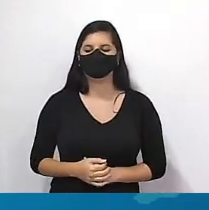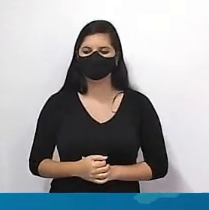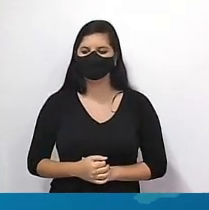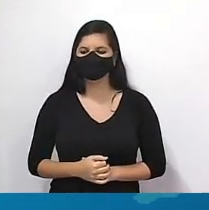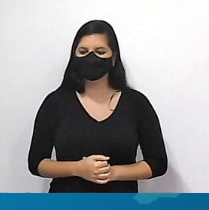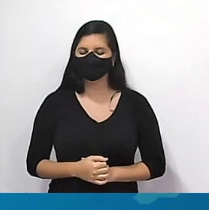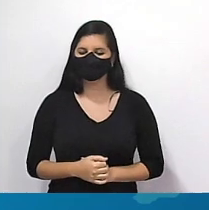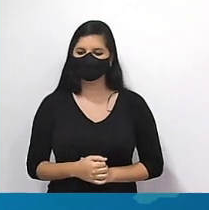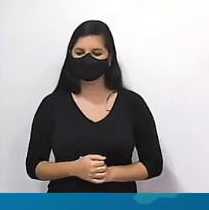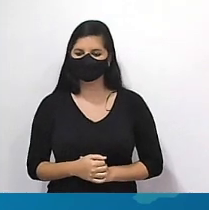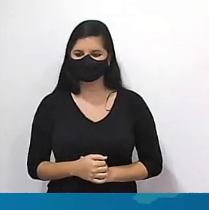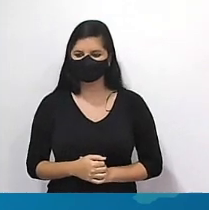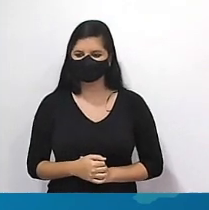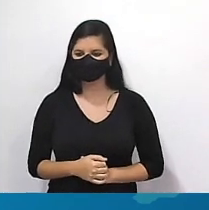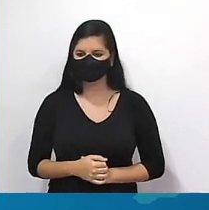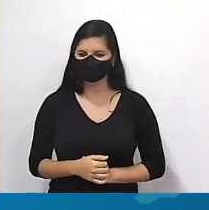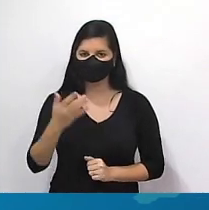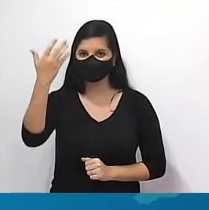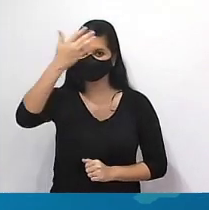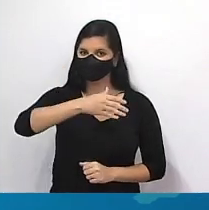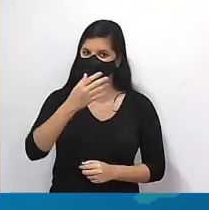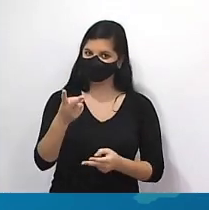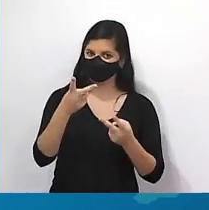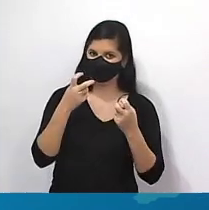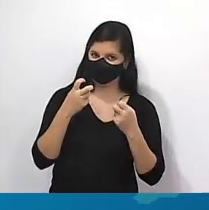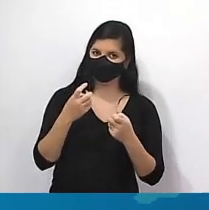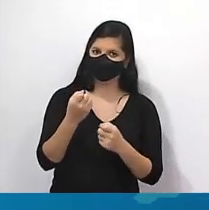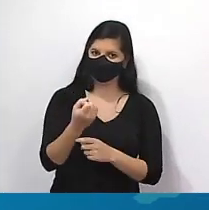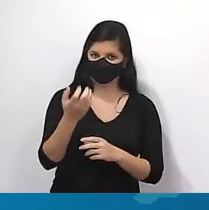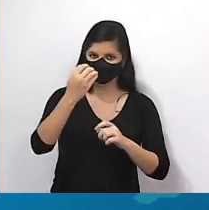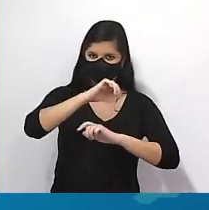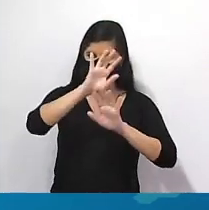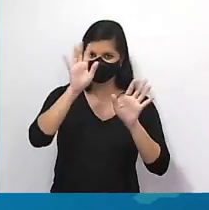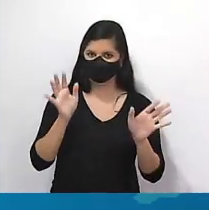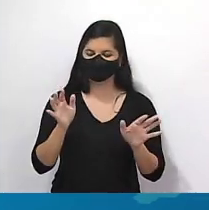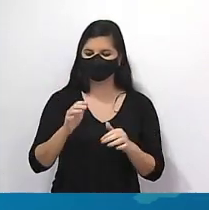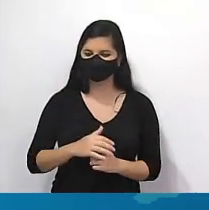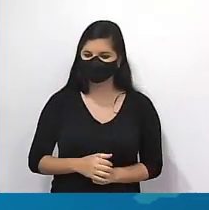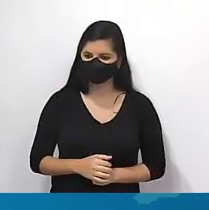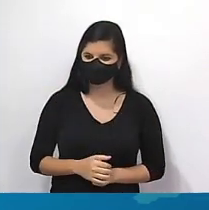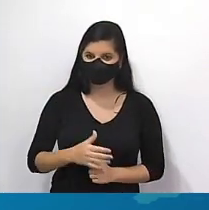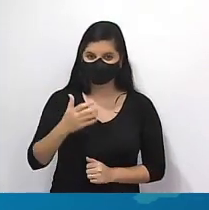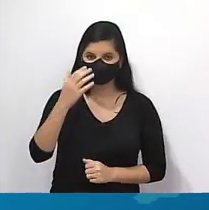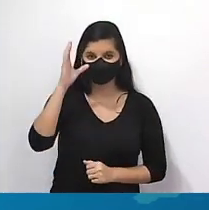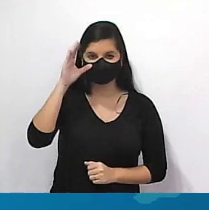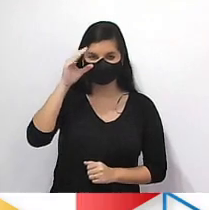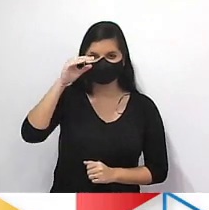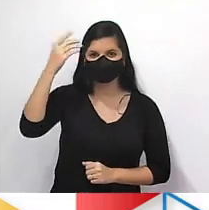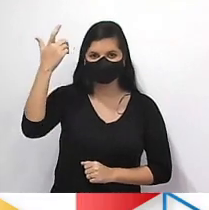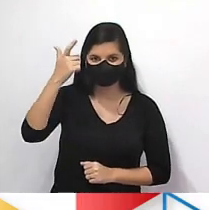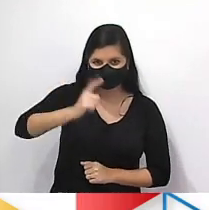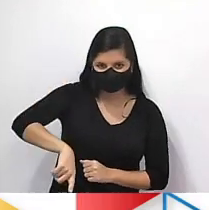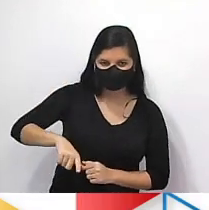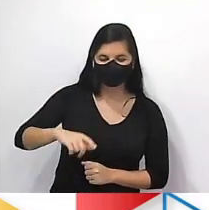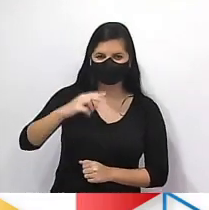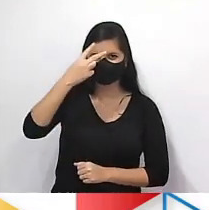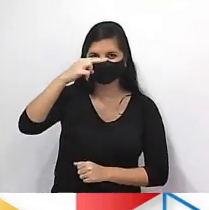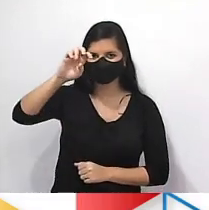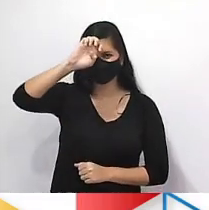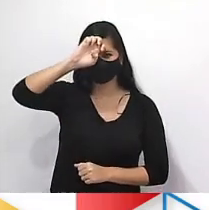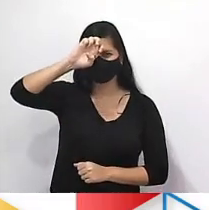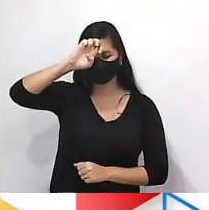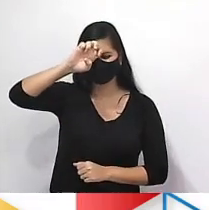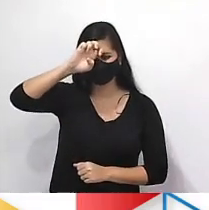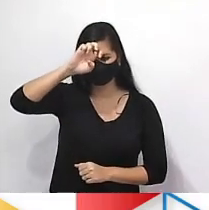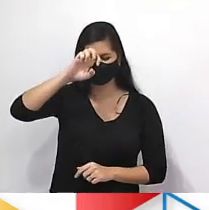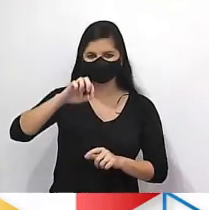lá, ó, o símbolo da ferradura está aí para você entender claramente. Quer saber mais? Quer saber um pouco mais sobre a história do Egito? Se liga